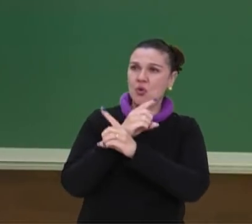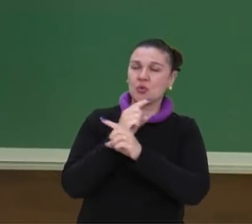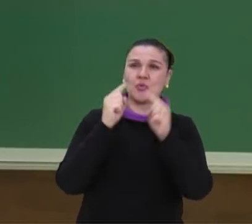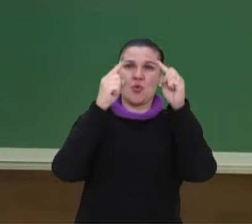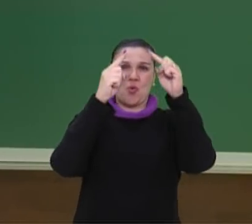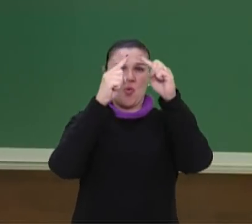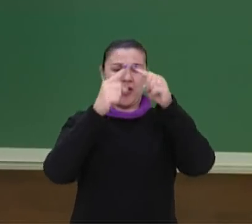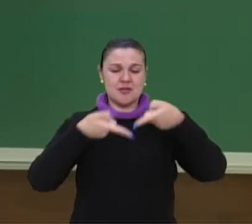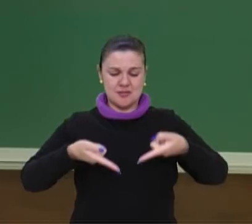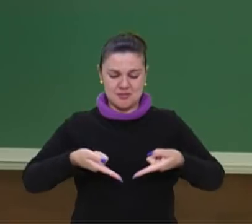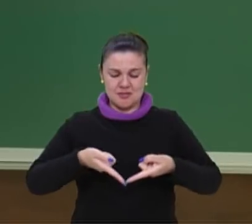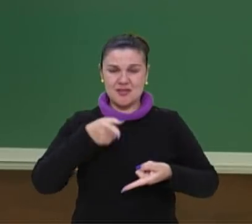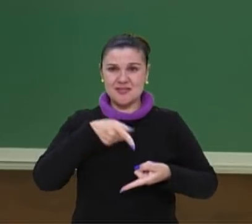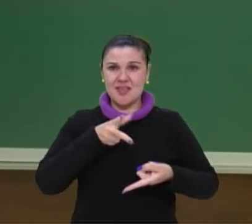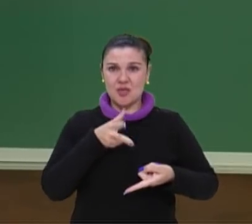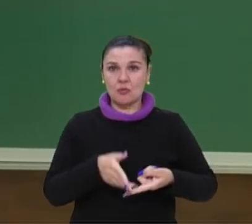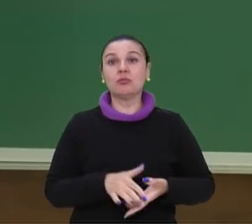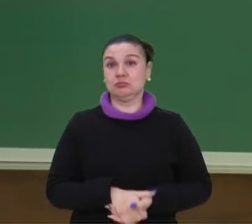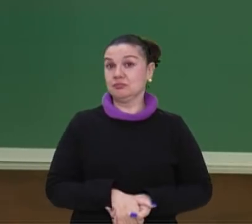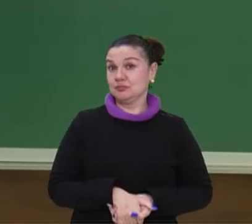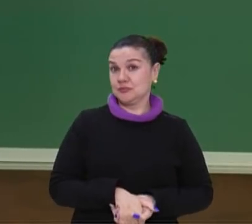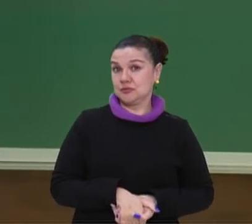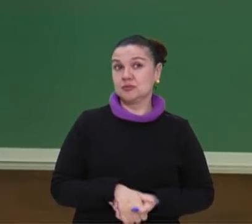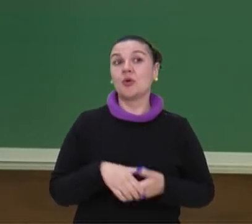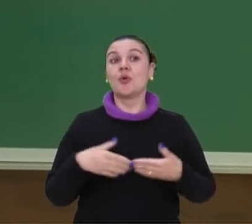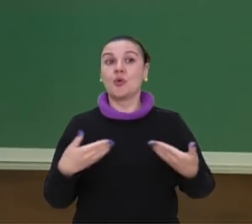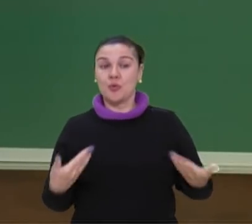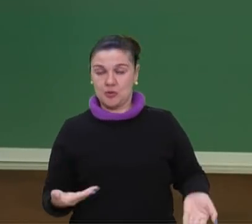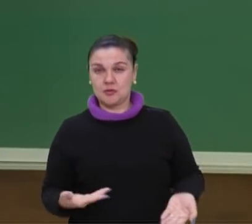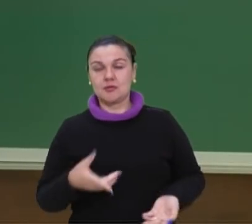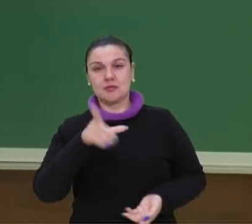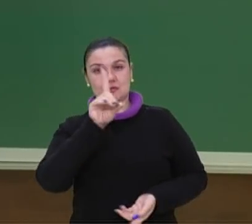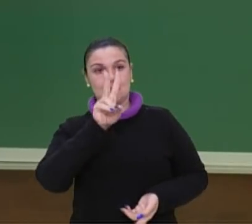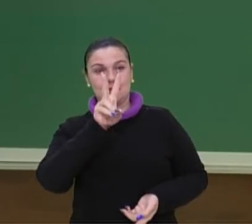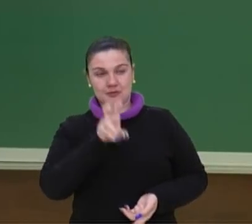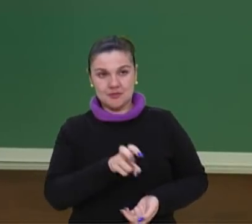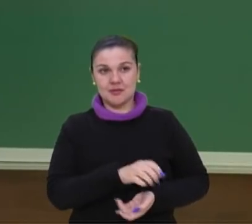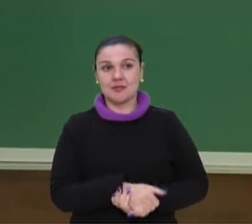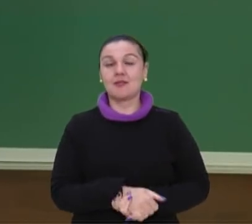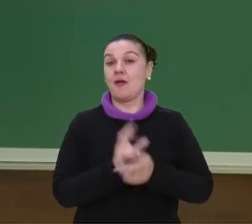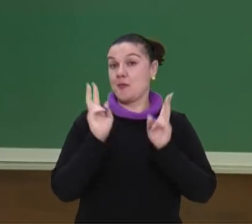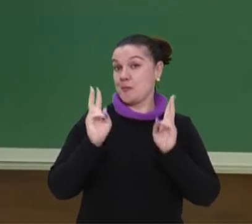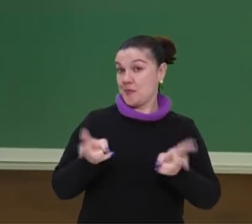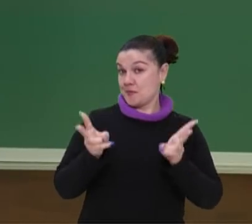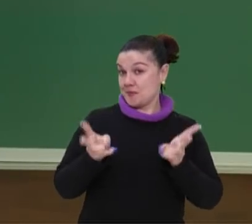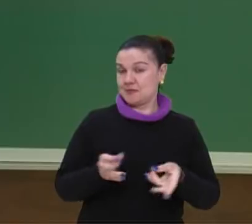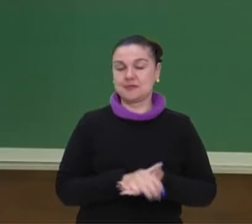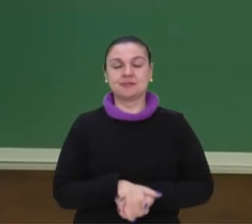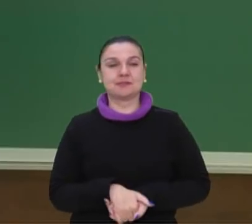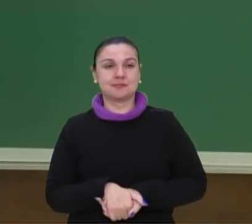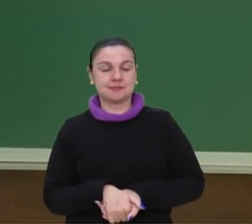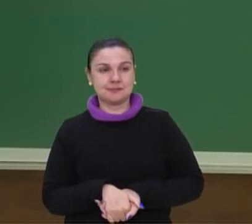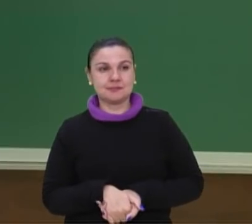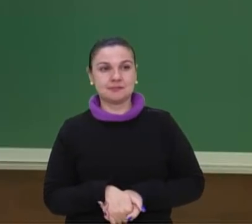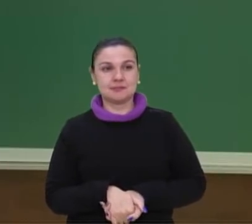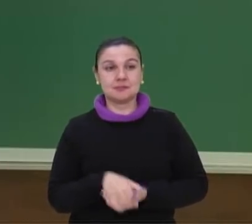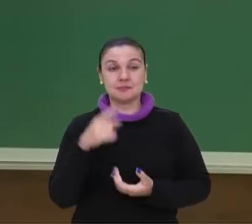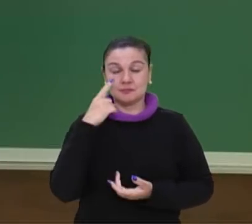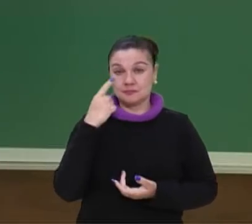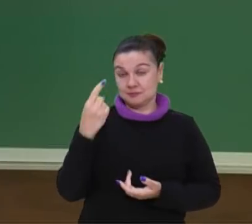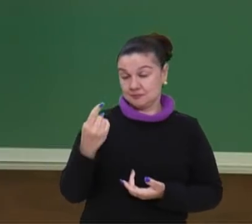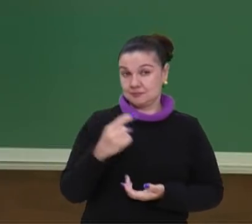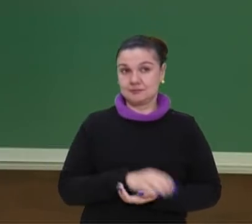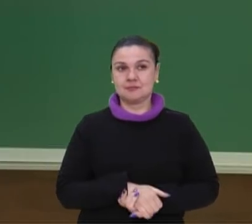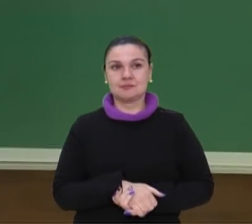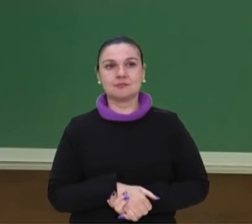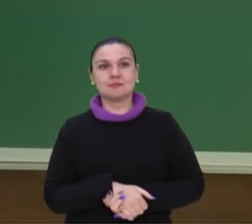é oposto, é igual, o outro só pode ser quanto? Isso, a mesmo valor, né? 125 graus. Então,